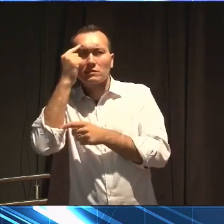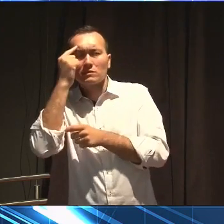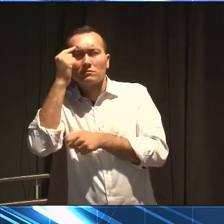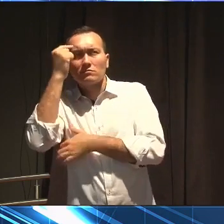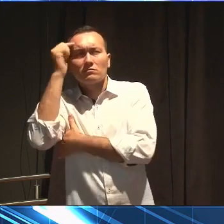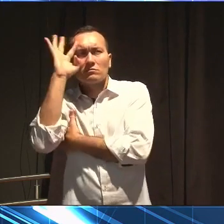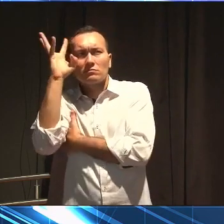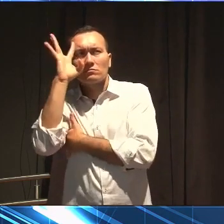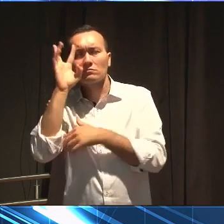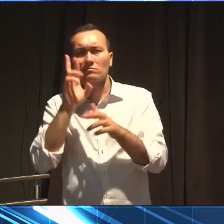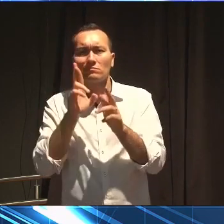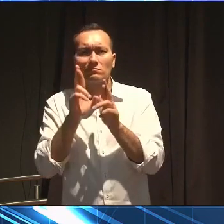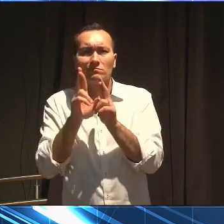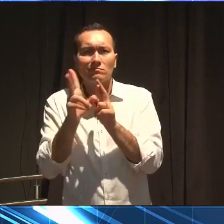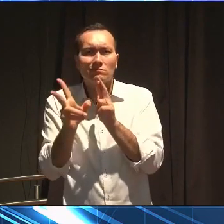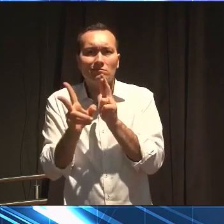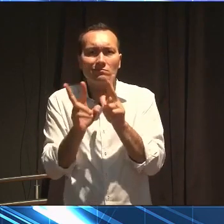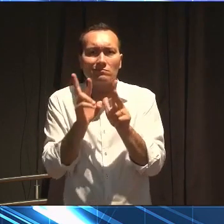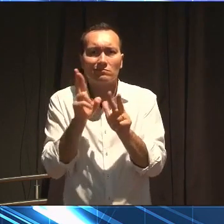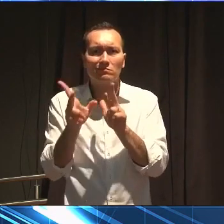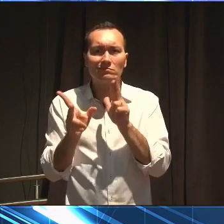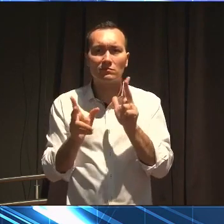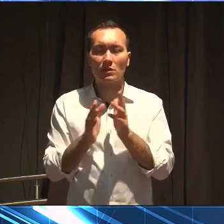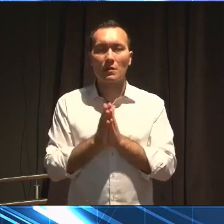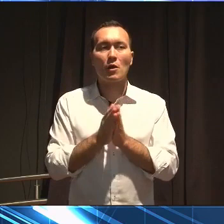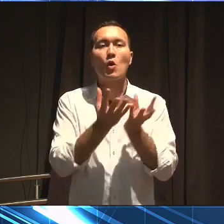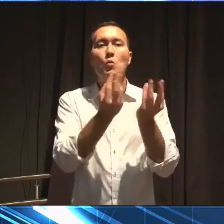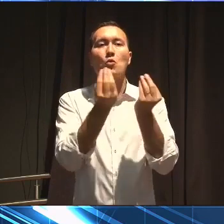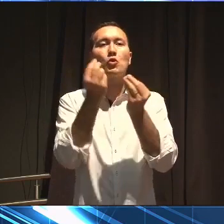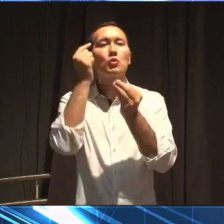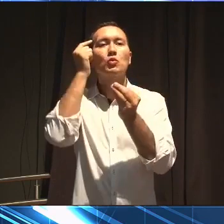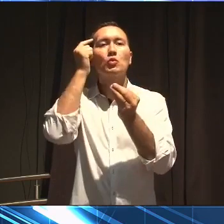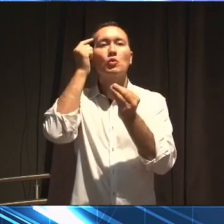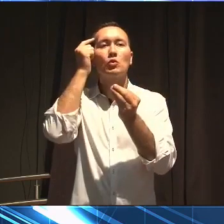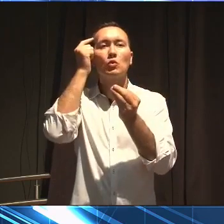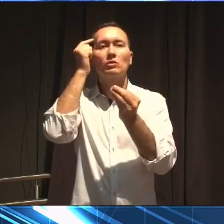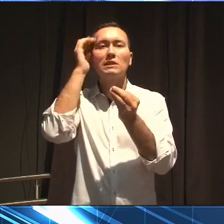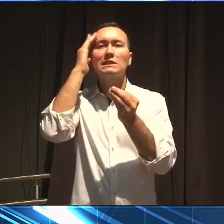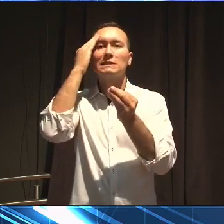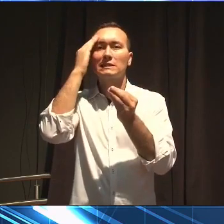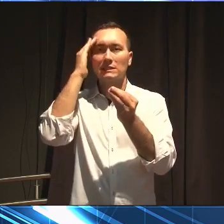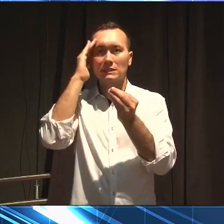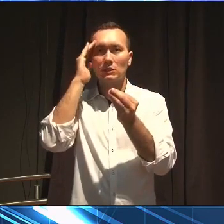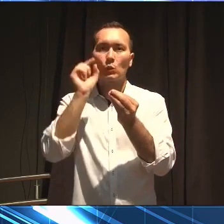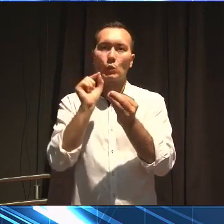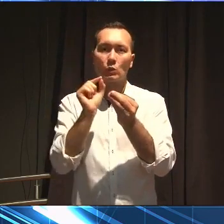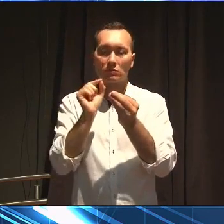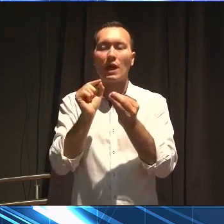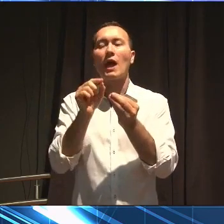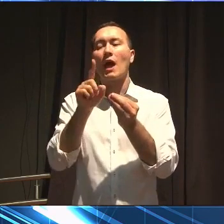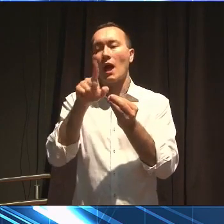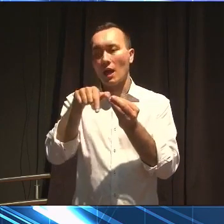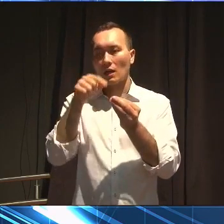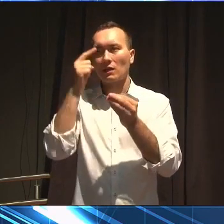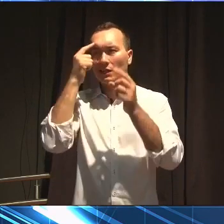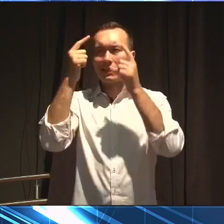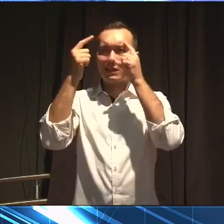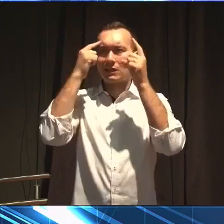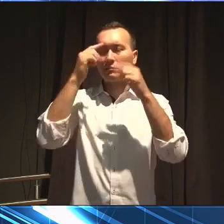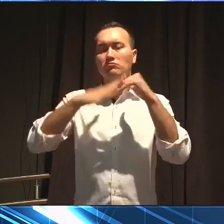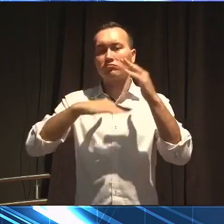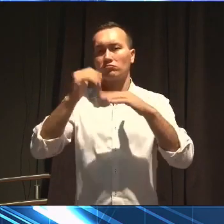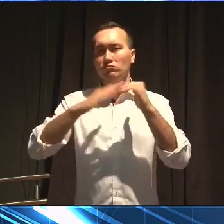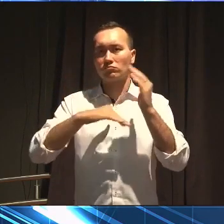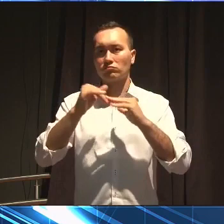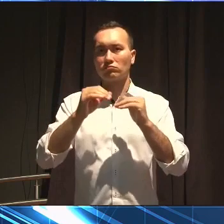diferentes. Muita gente entende que a criatividade ela é um talento, e sim, mas pode ser um talento nato